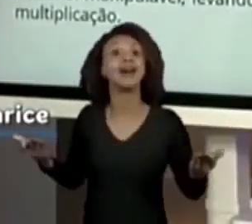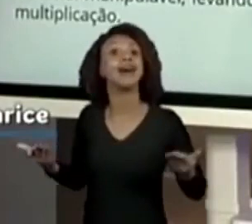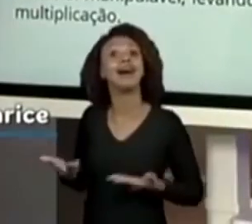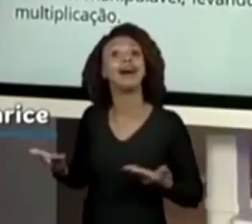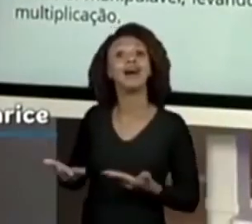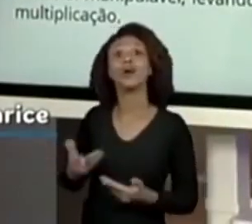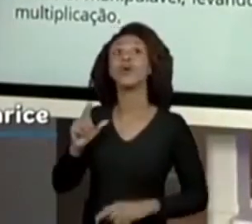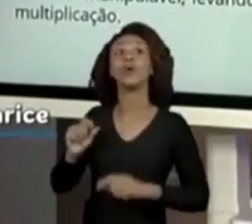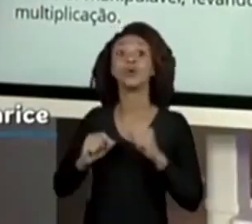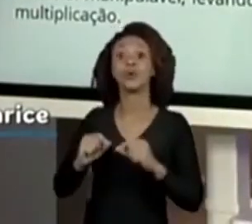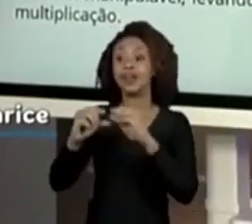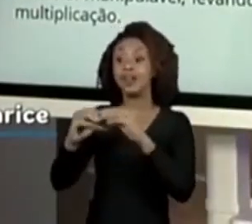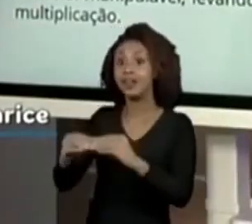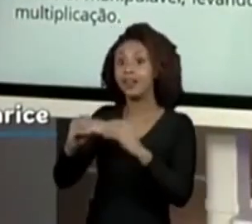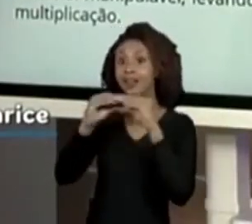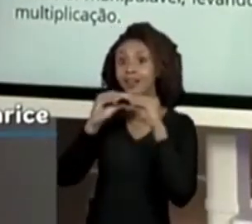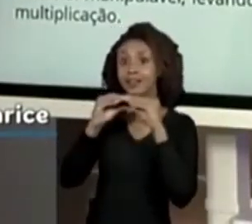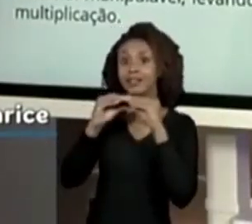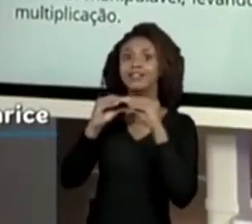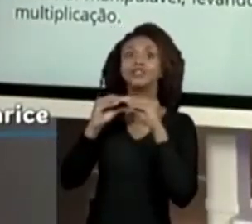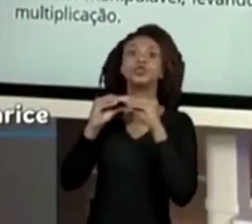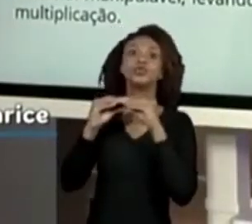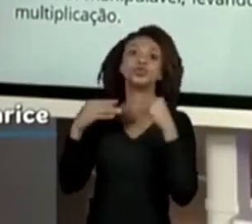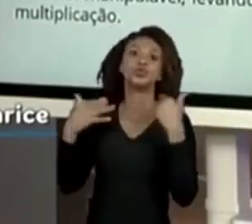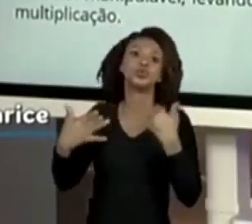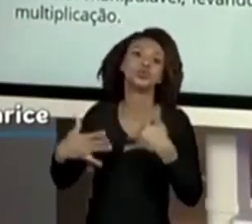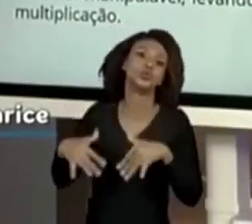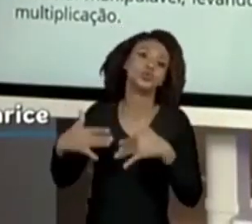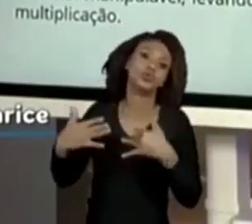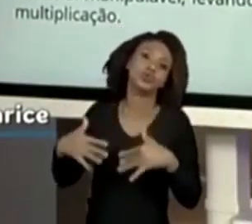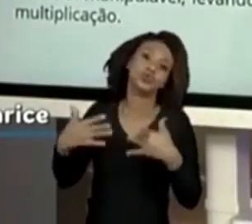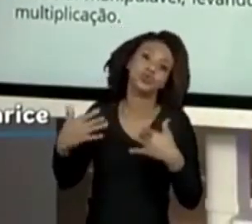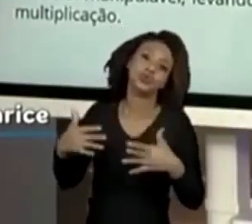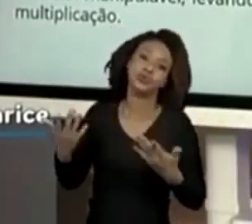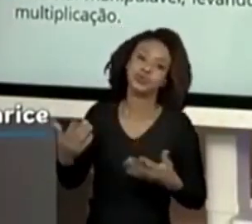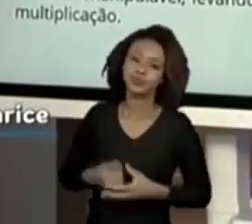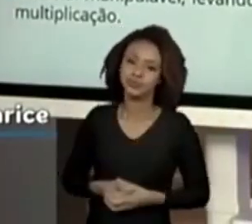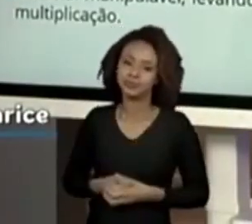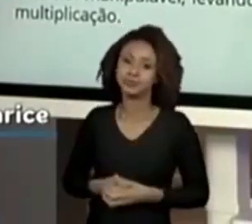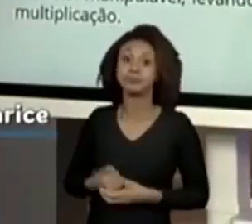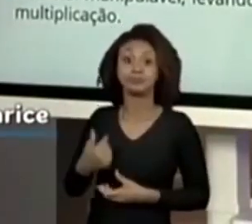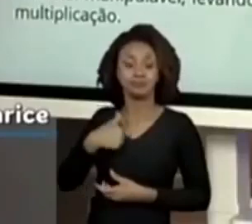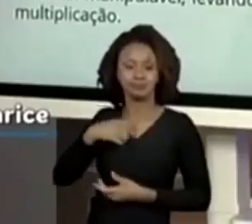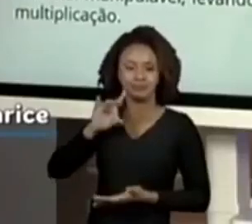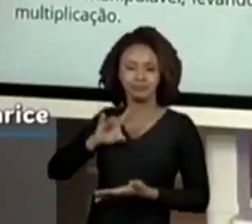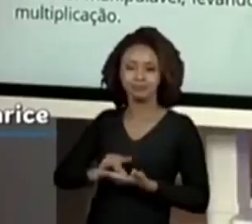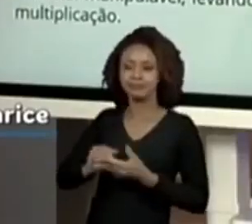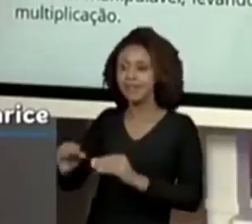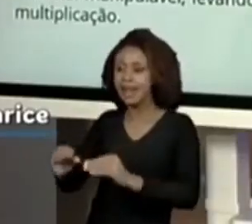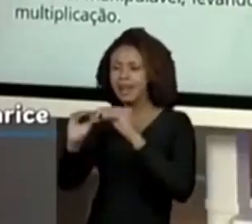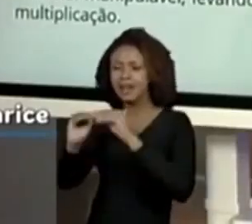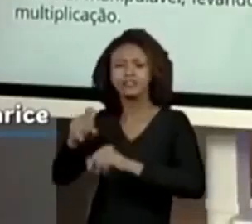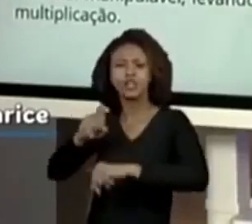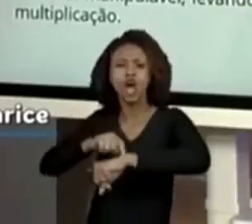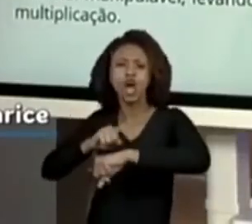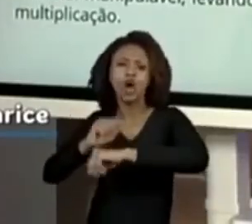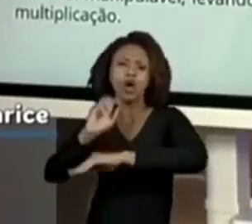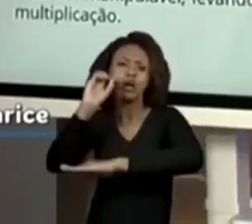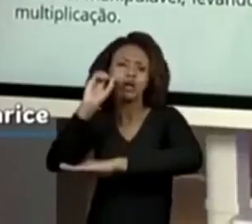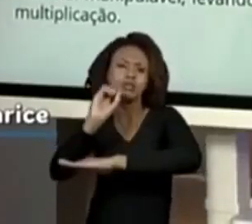falar sobre o lanche em si, né? Eu adoro tomar um lanche à tarde, assim,